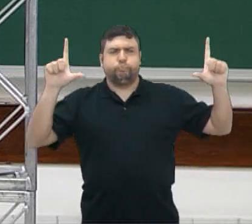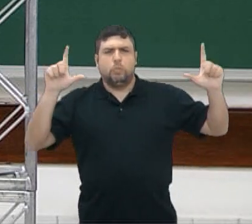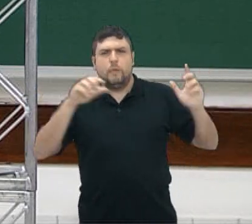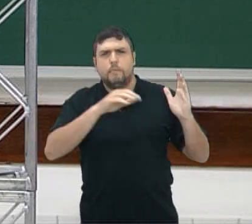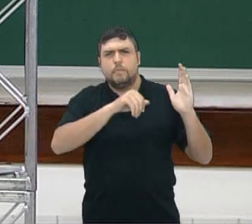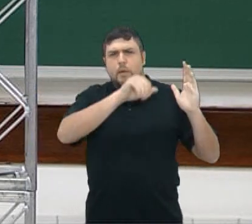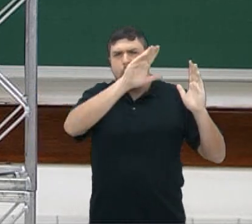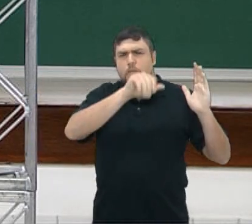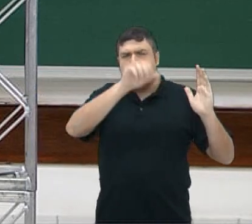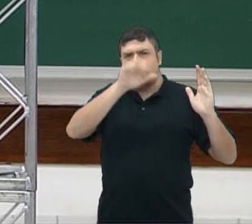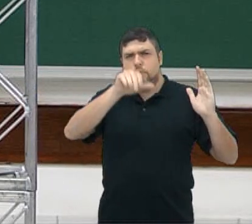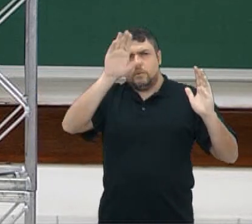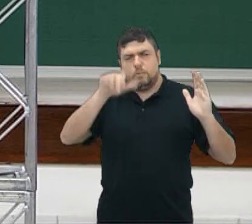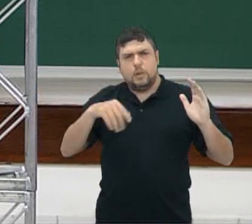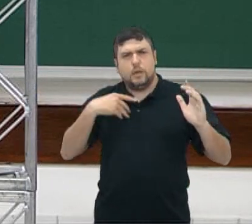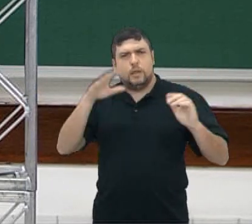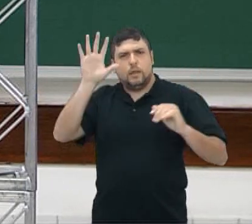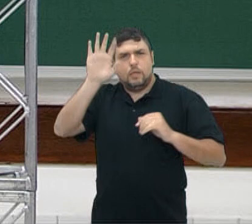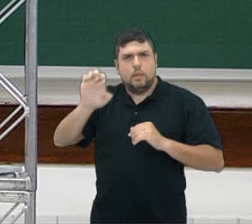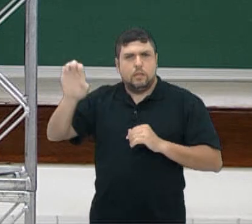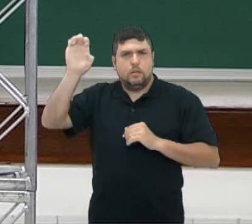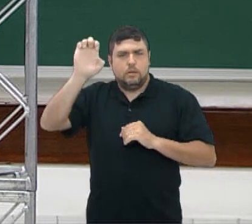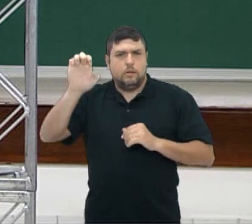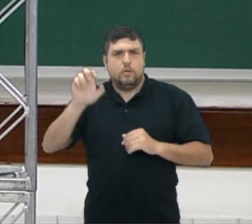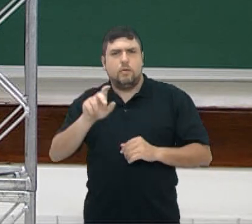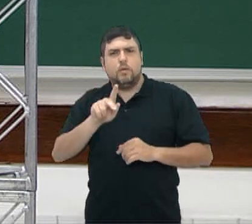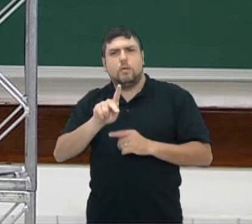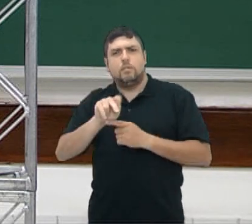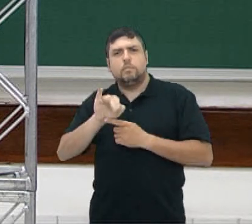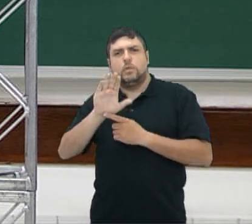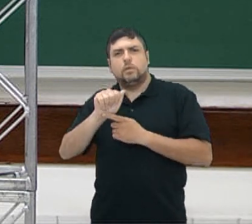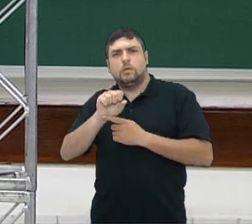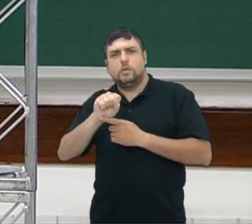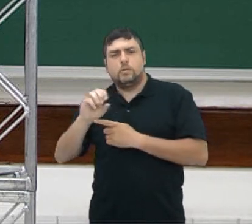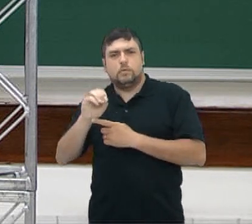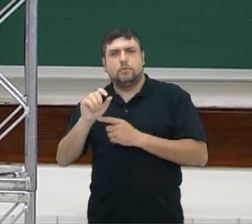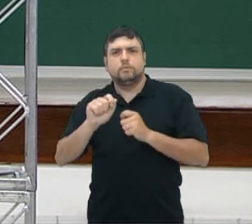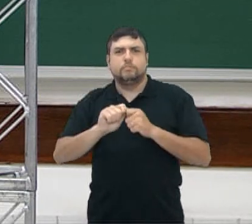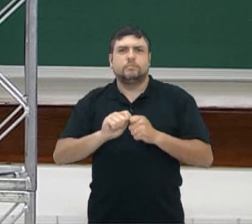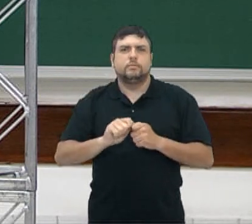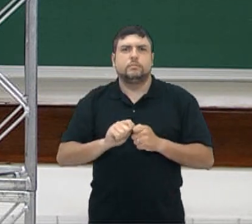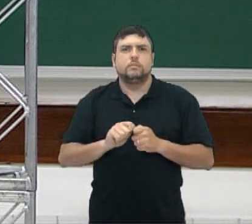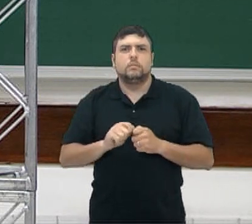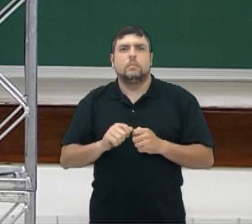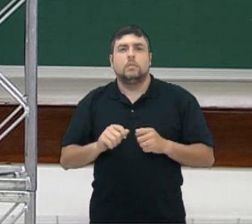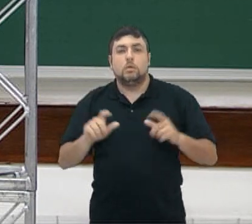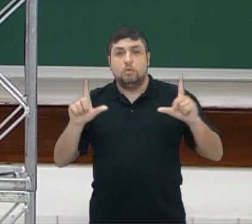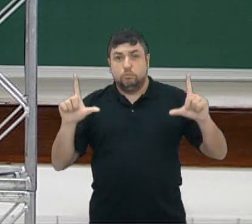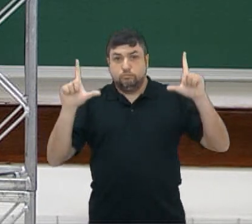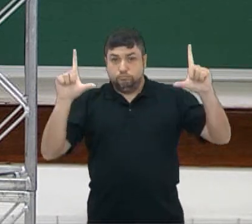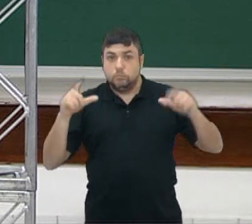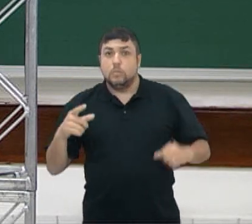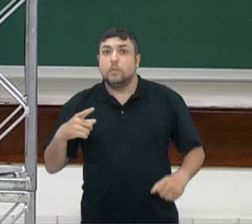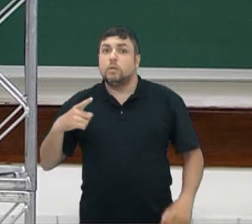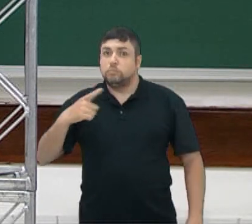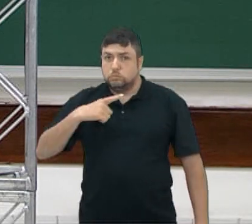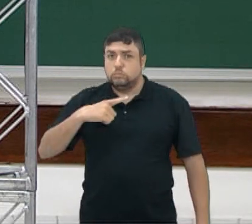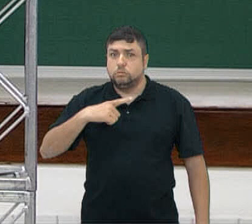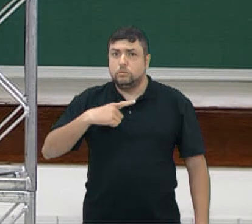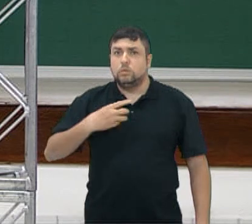da vanguarda europeia, né? Fez aquele quadro e tal. Então, veja, o quadro existe, o quadro, né,